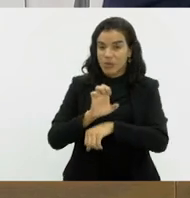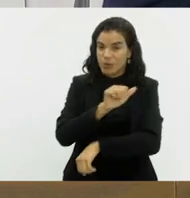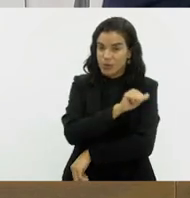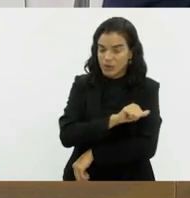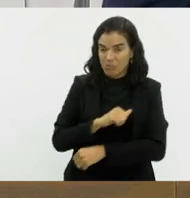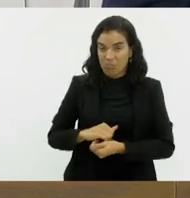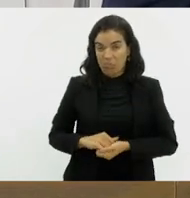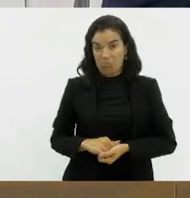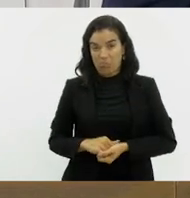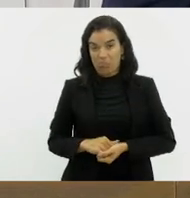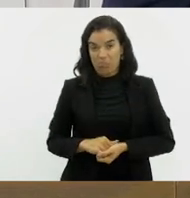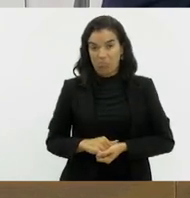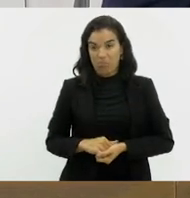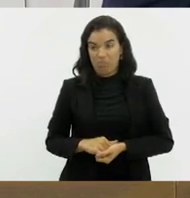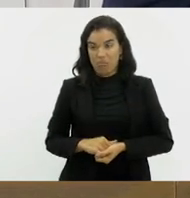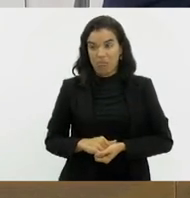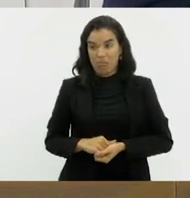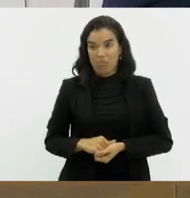Janeiro.